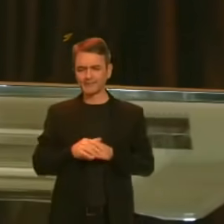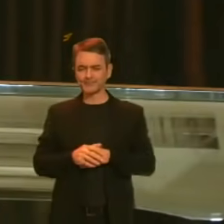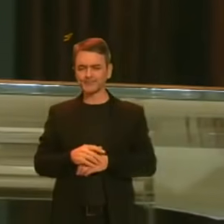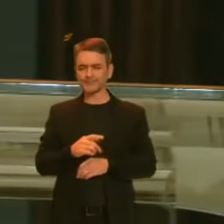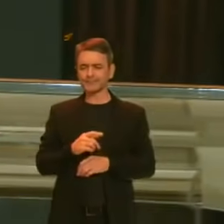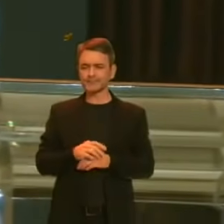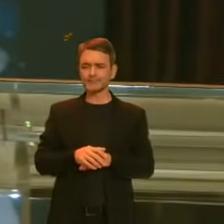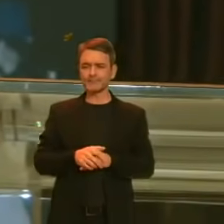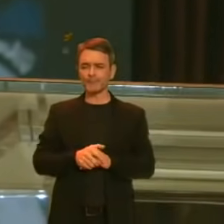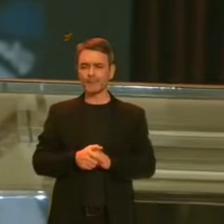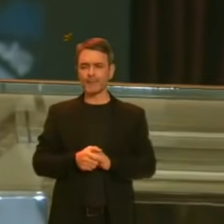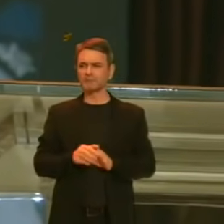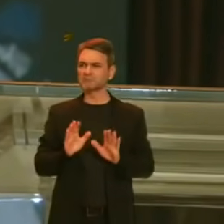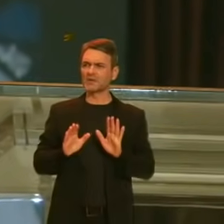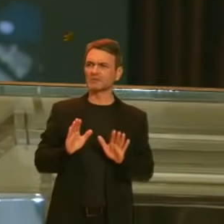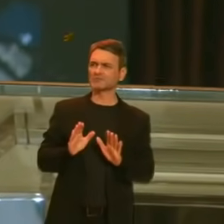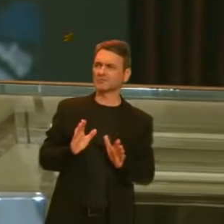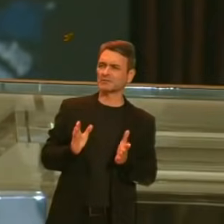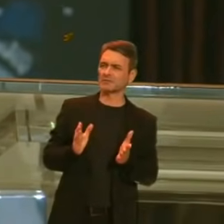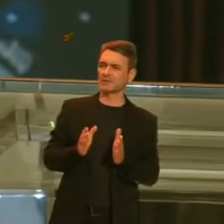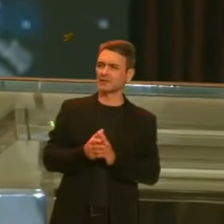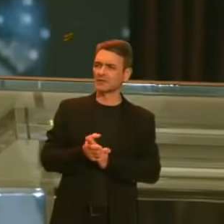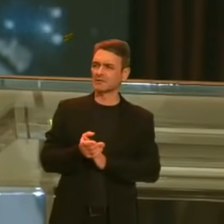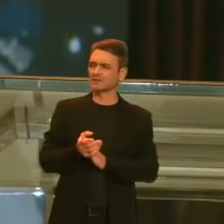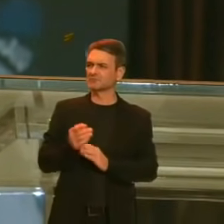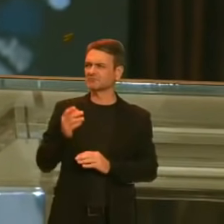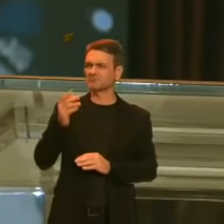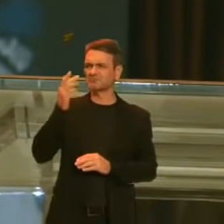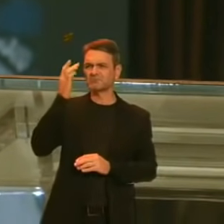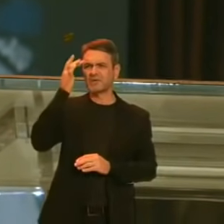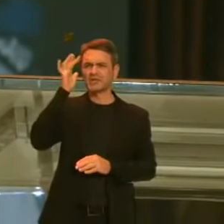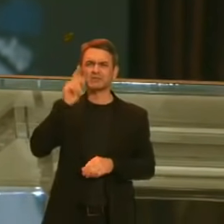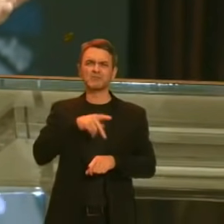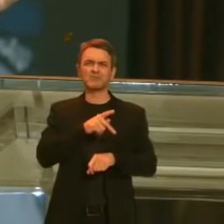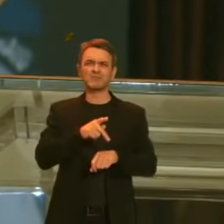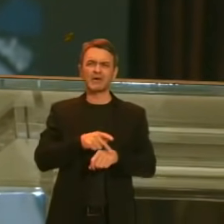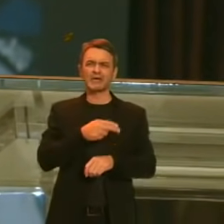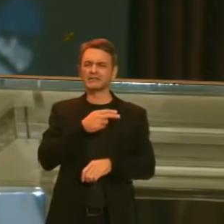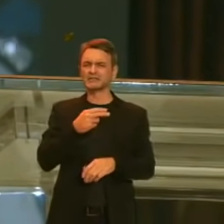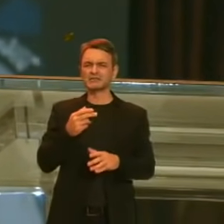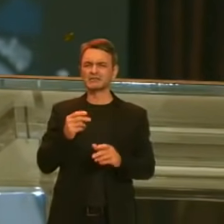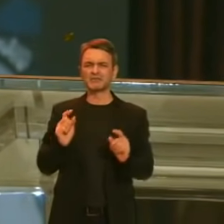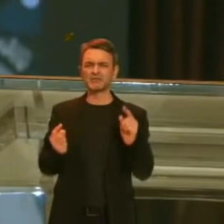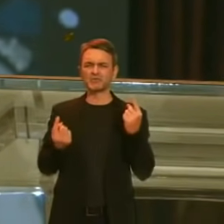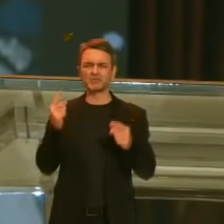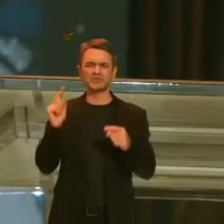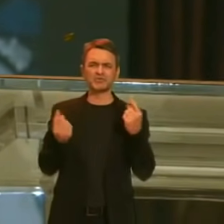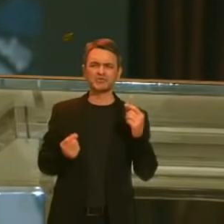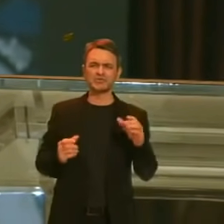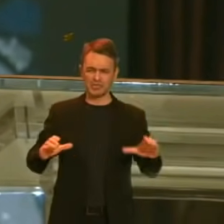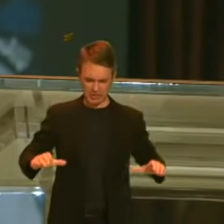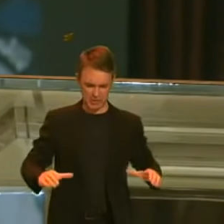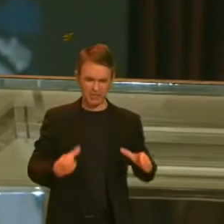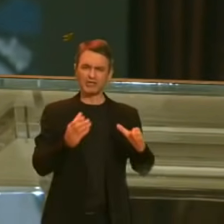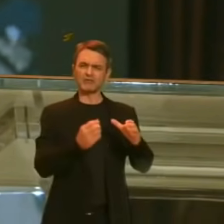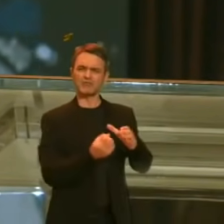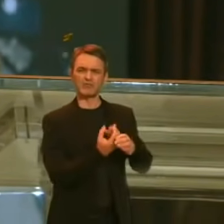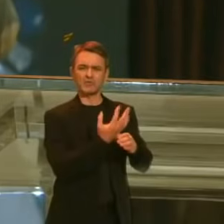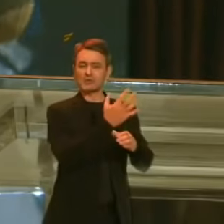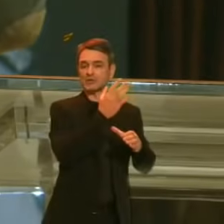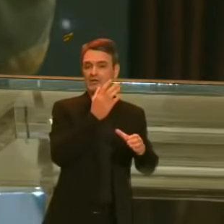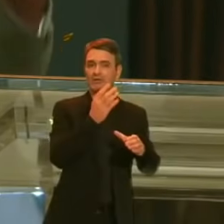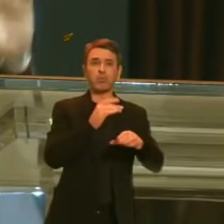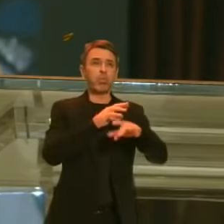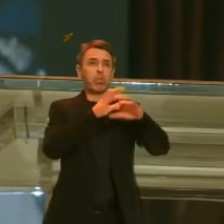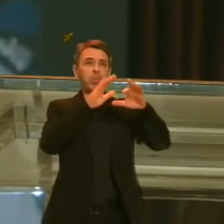teve lá, se não me engano, acho que foi no Chile, né, que teve um vulcão que soltou a fumaça, e